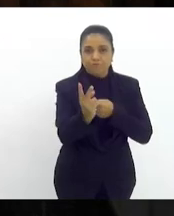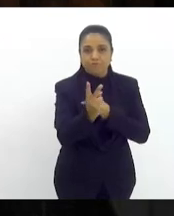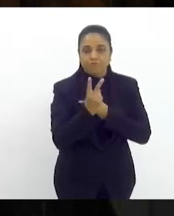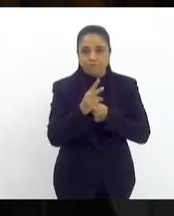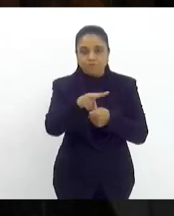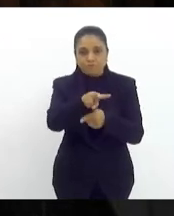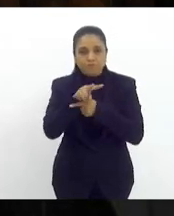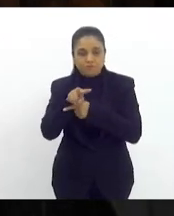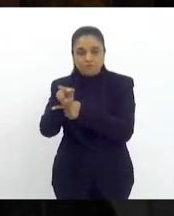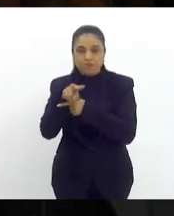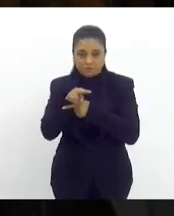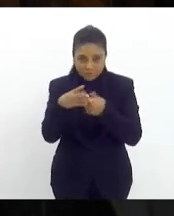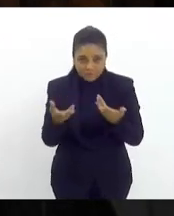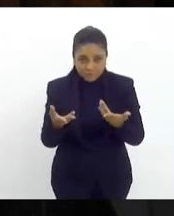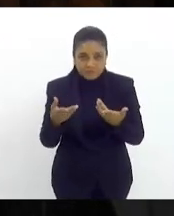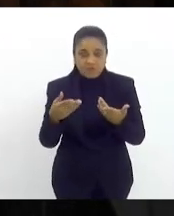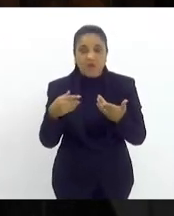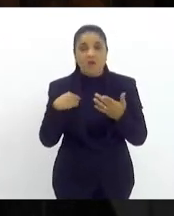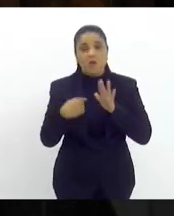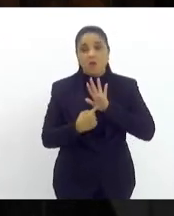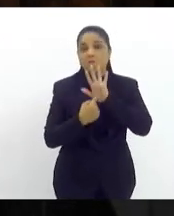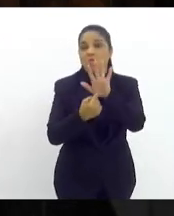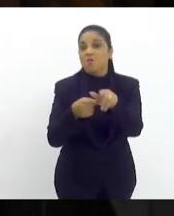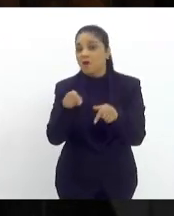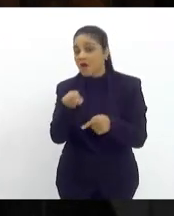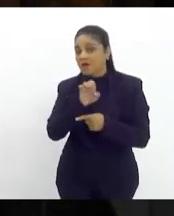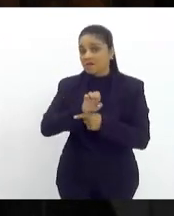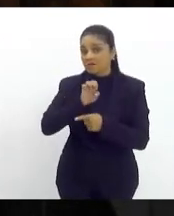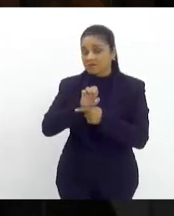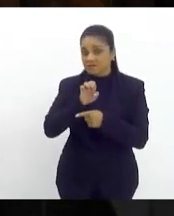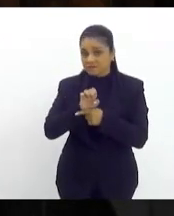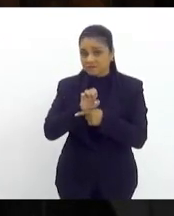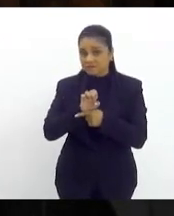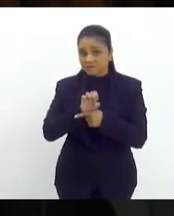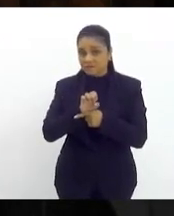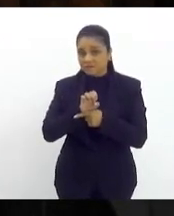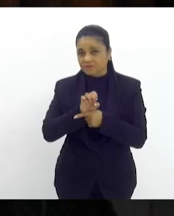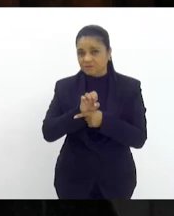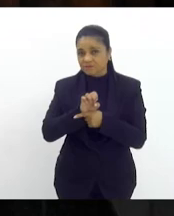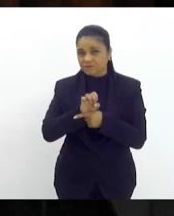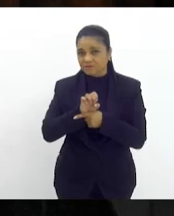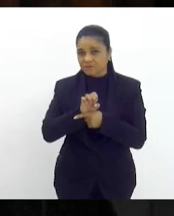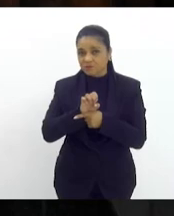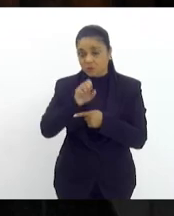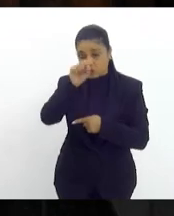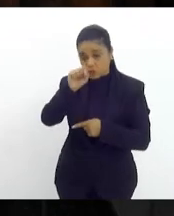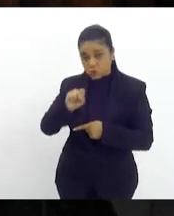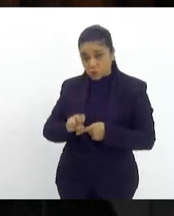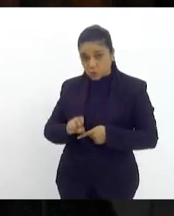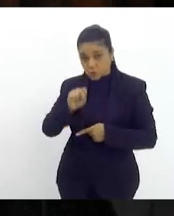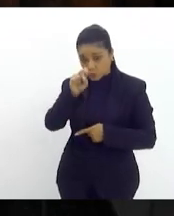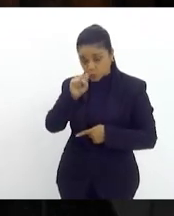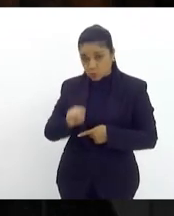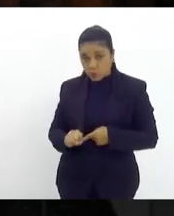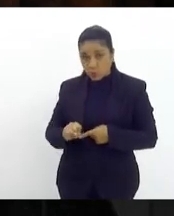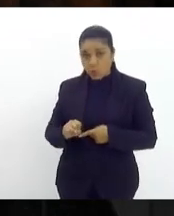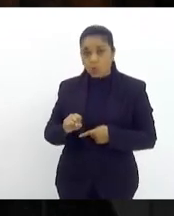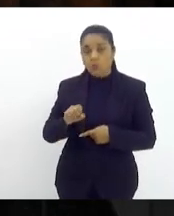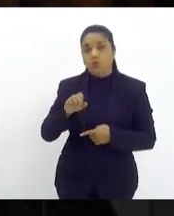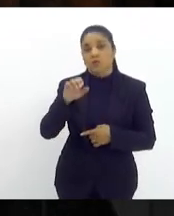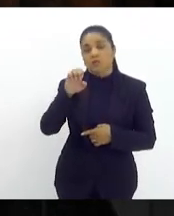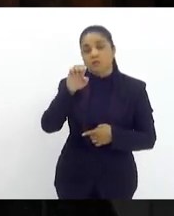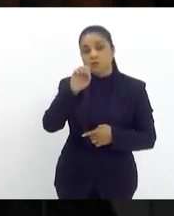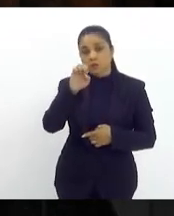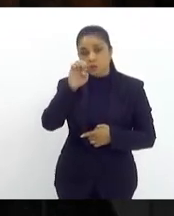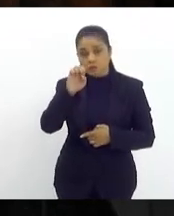queria assinalar que os Estados do Sul Sudeste são